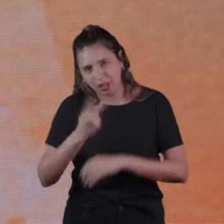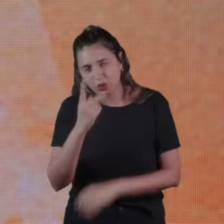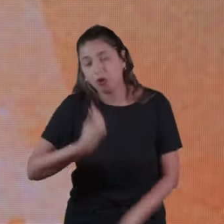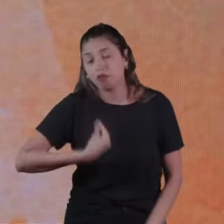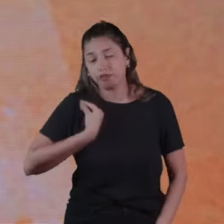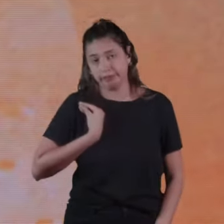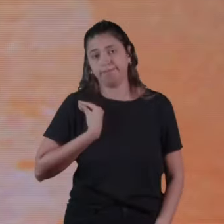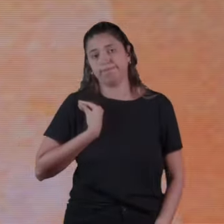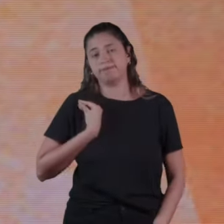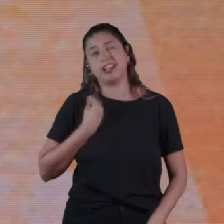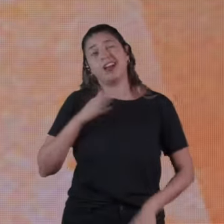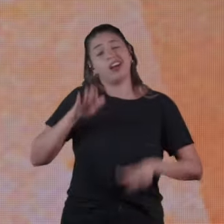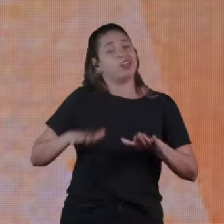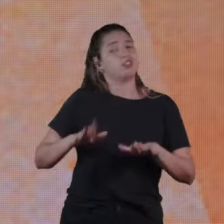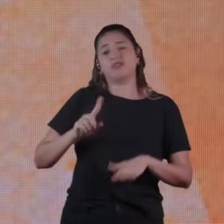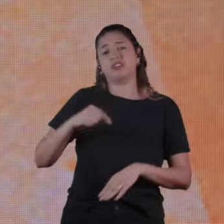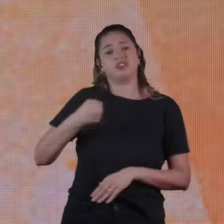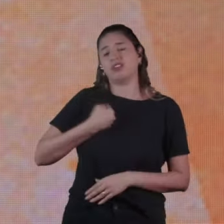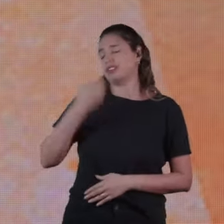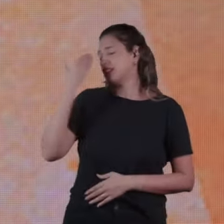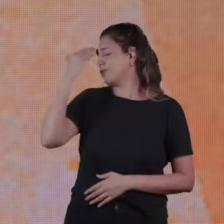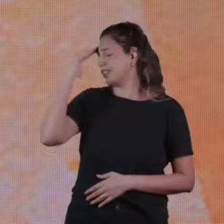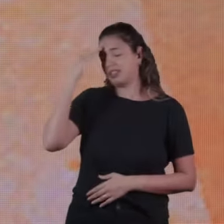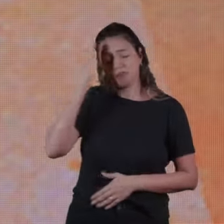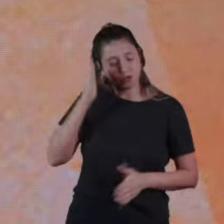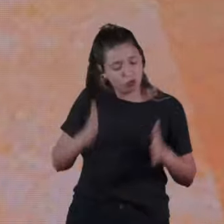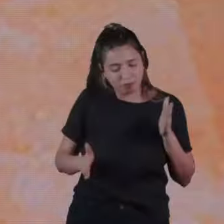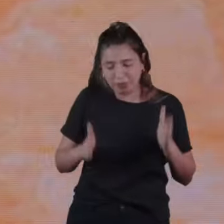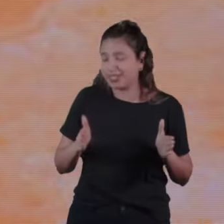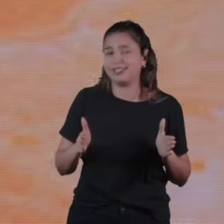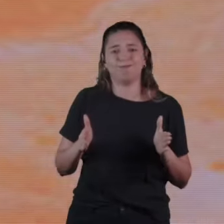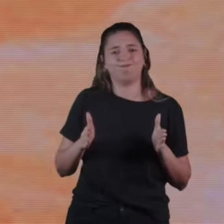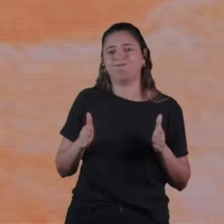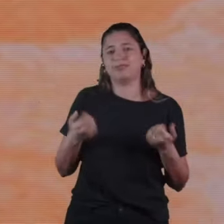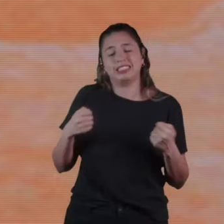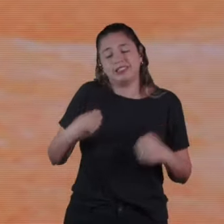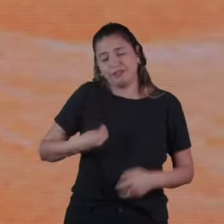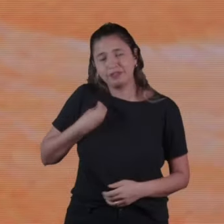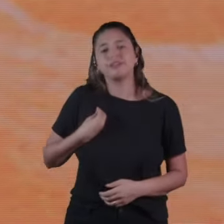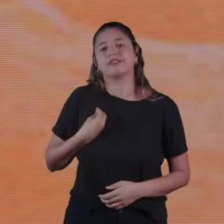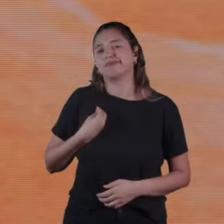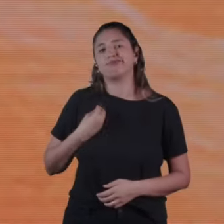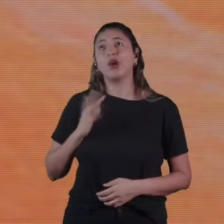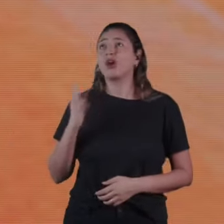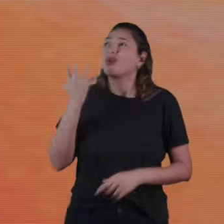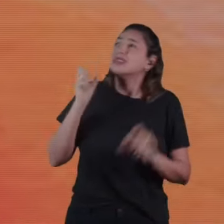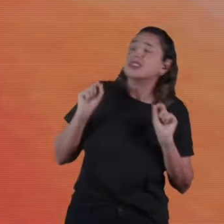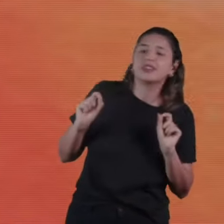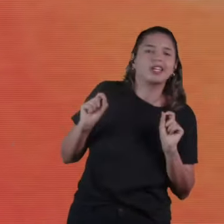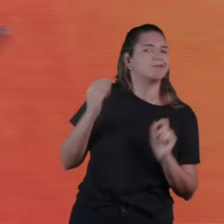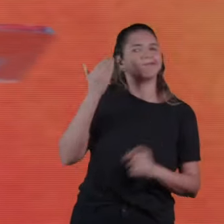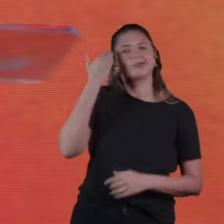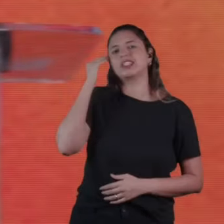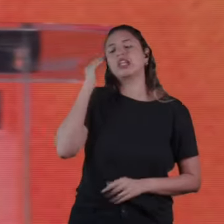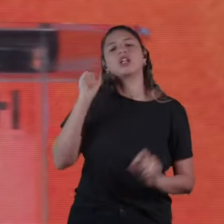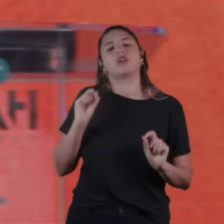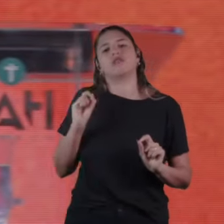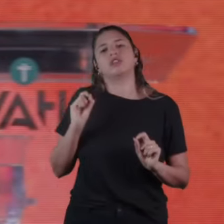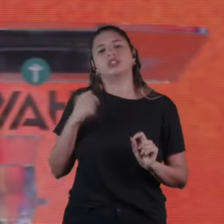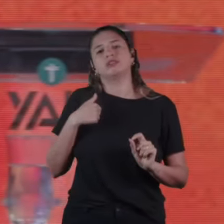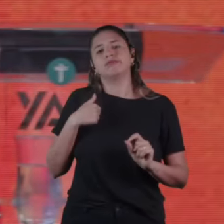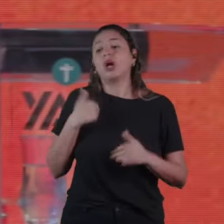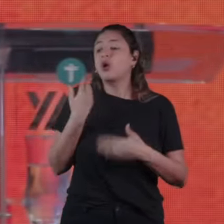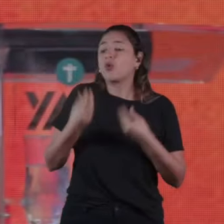Nem sempre nós entendemos os processos de Deus, nem sempre entendemos o que está acontecendo, nem sempre entendemos o tempo